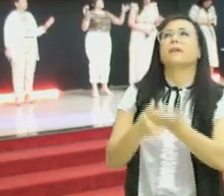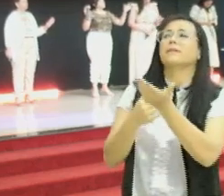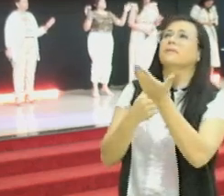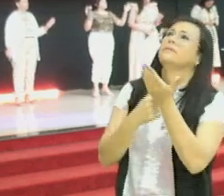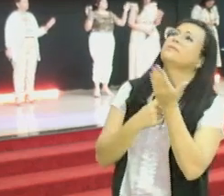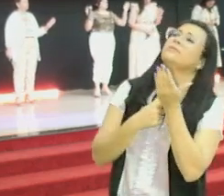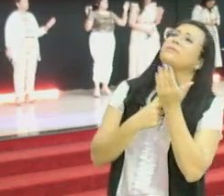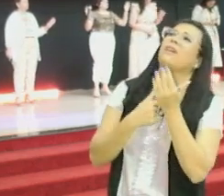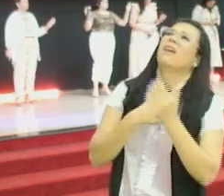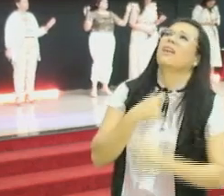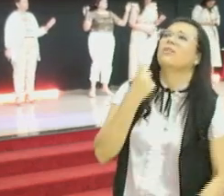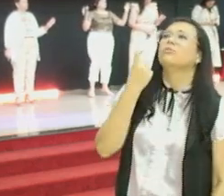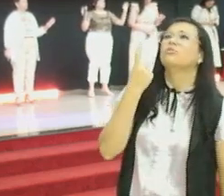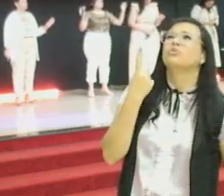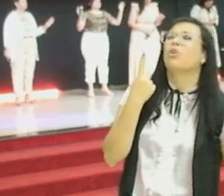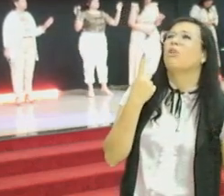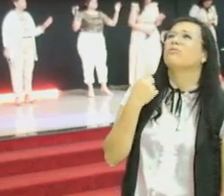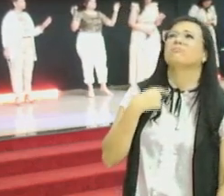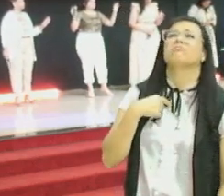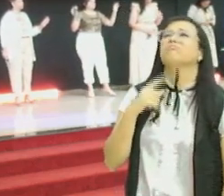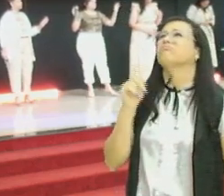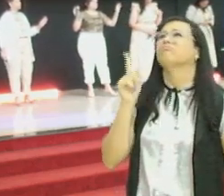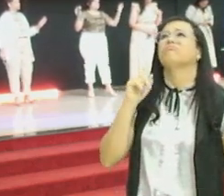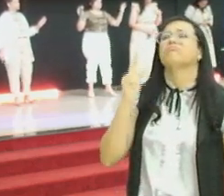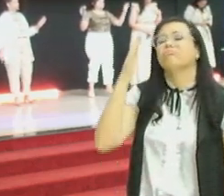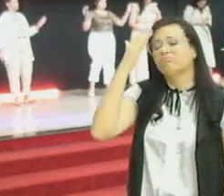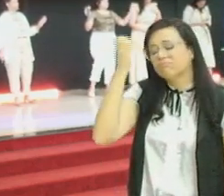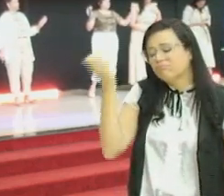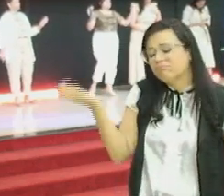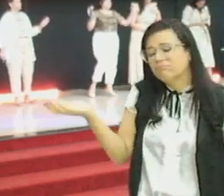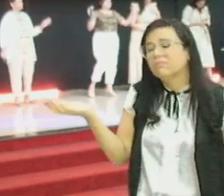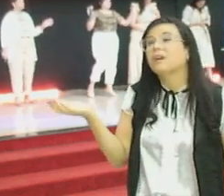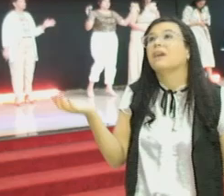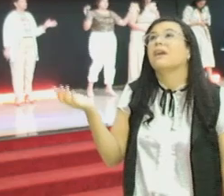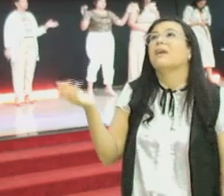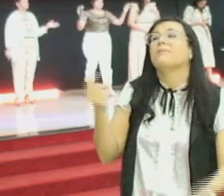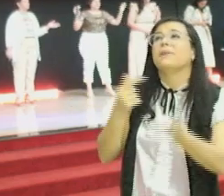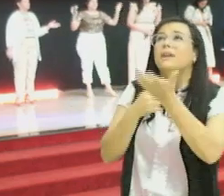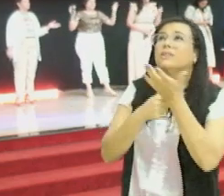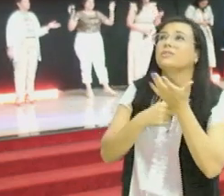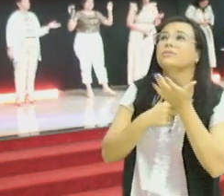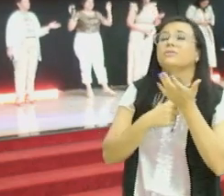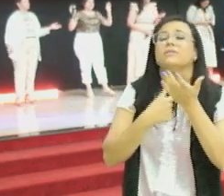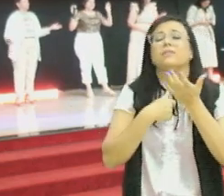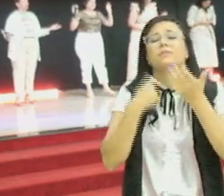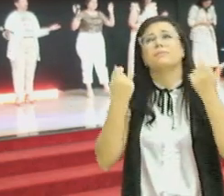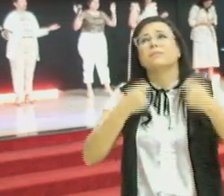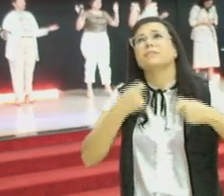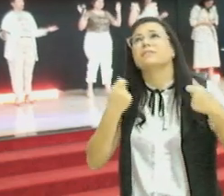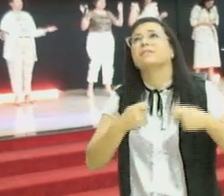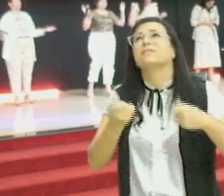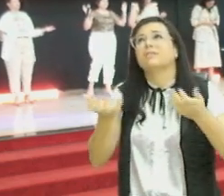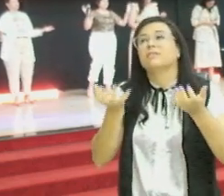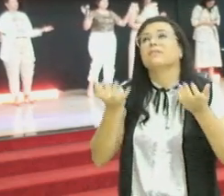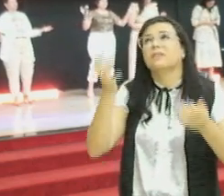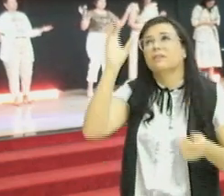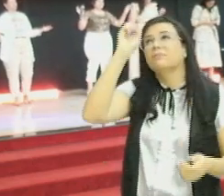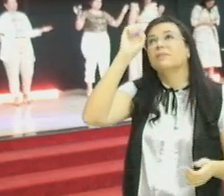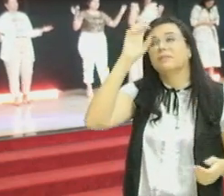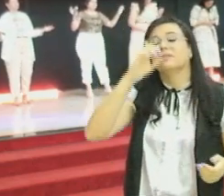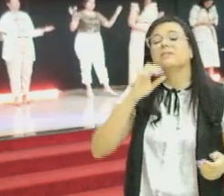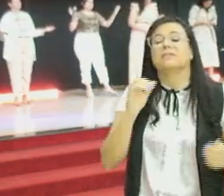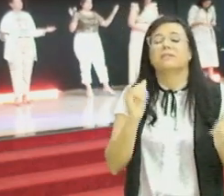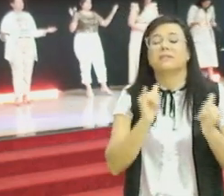ajuda. Me ajuda, me ajuda, me ajuda. As bênçãos serão liberadas da tua vida a partir